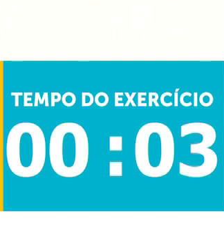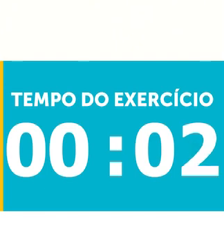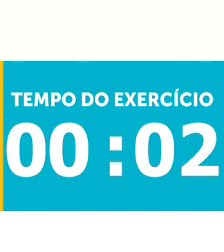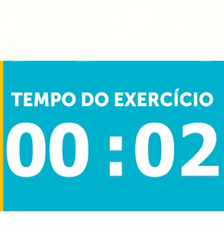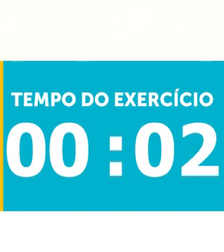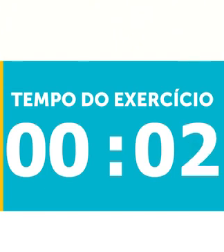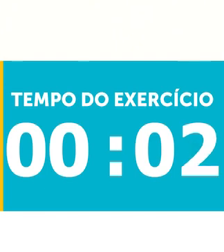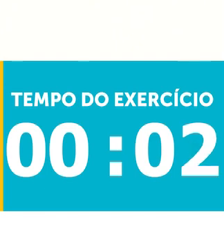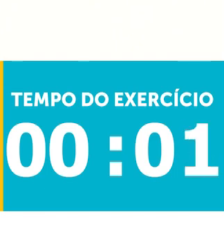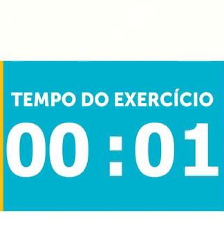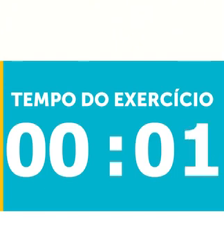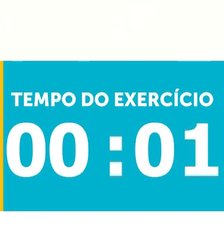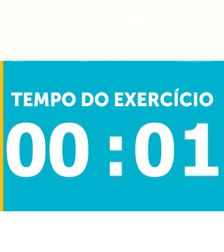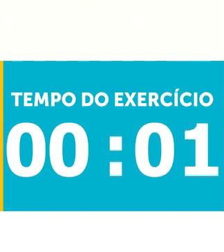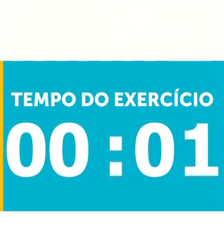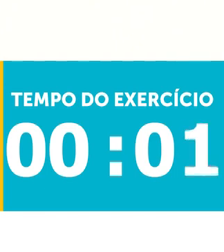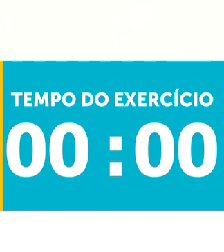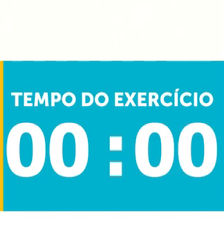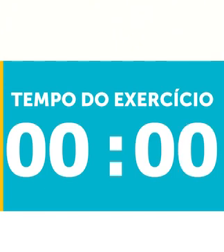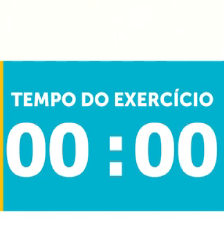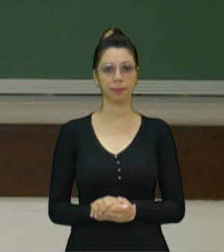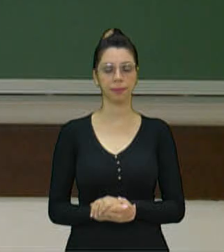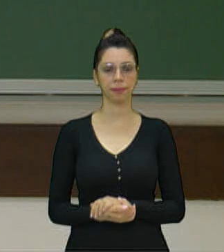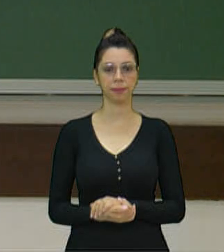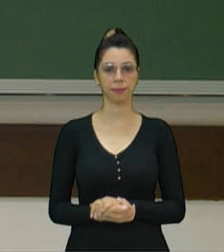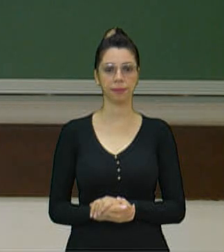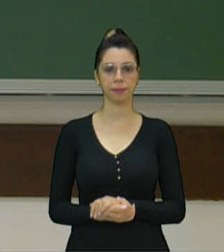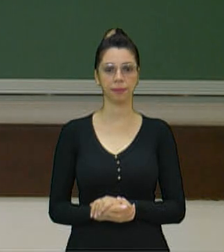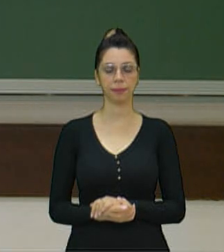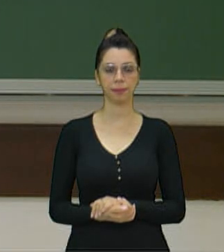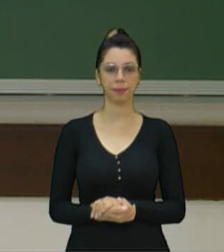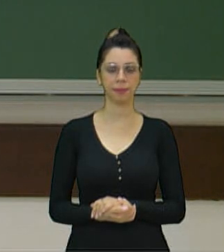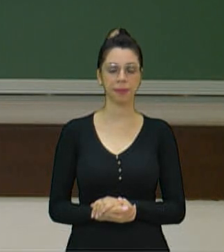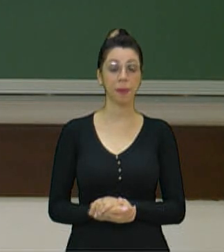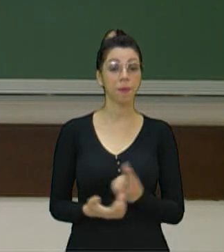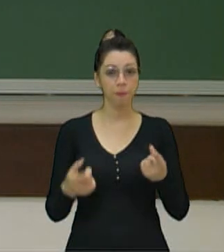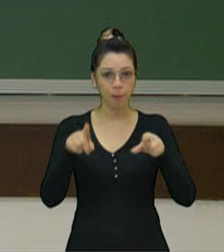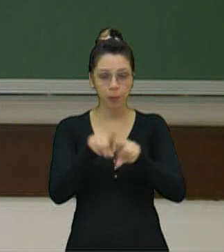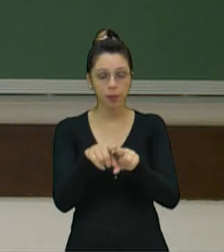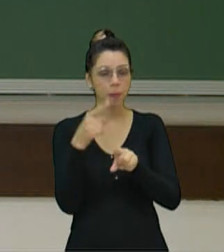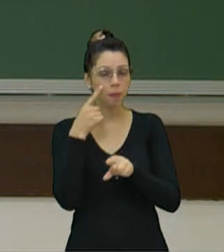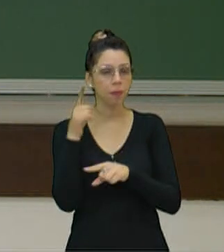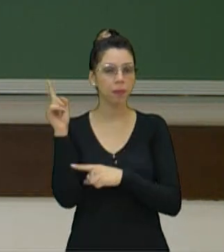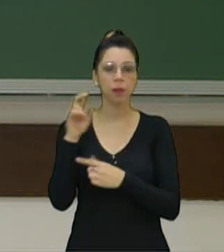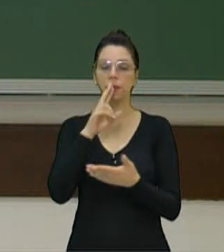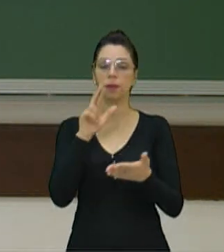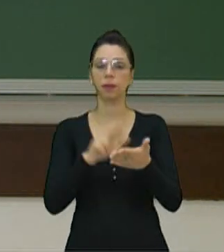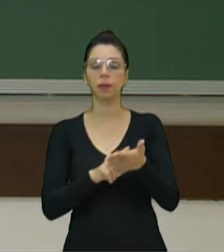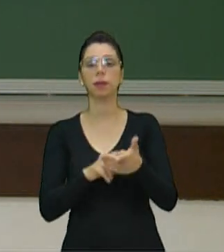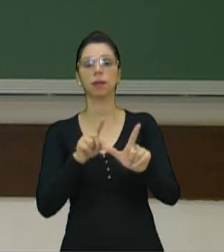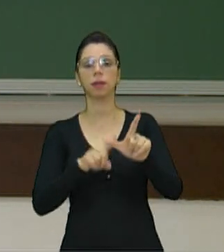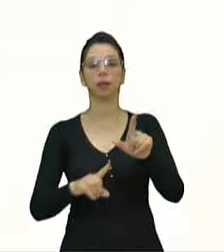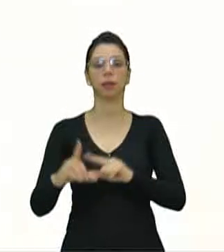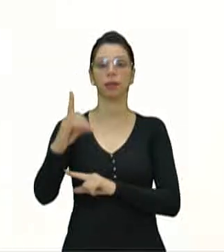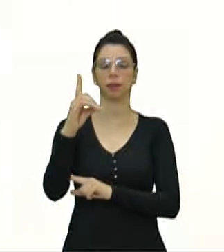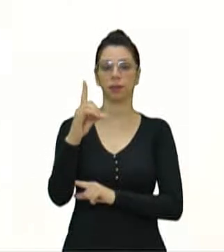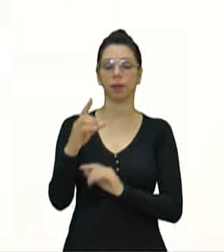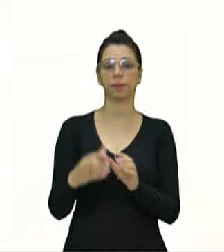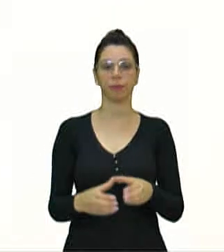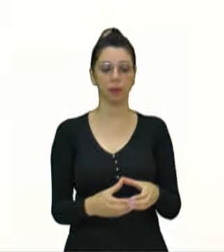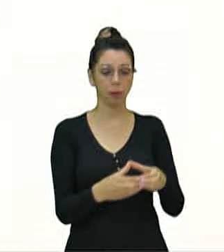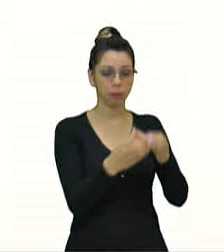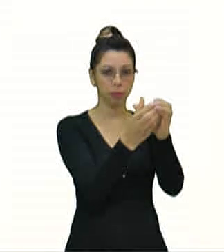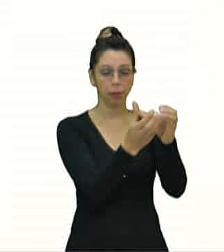Então vamos lá, gente. A resposta seria a letra D. O brotamento é um tipo de